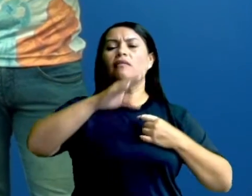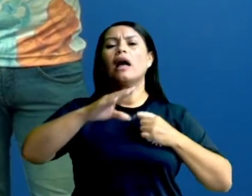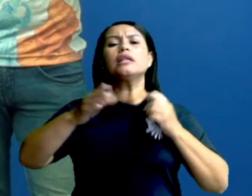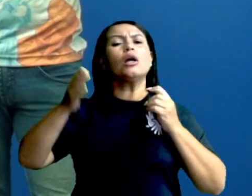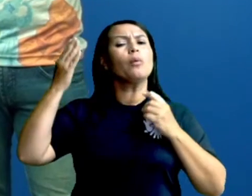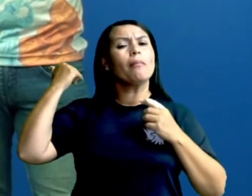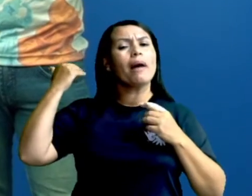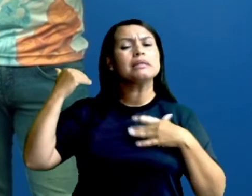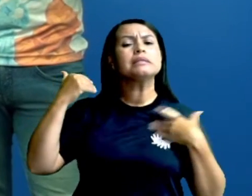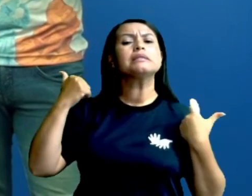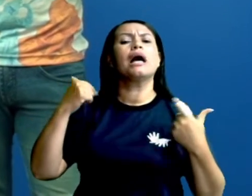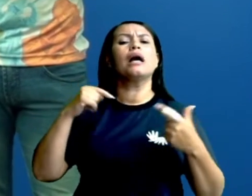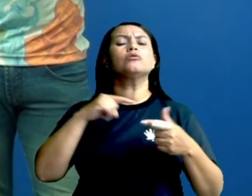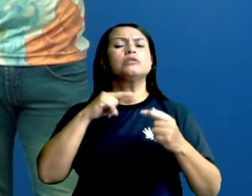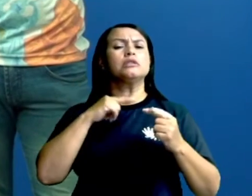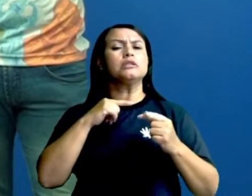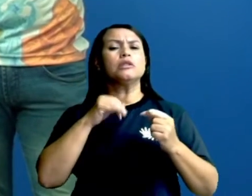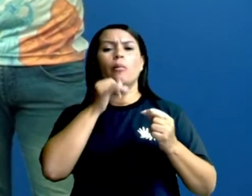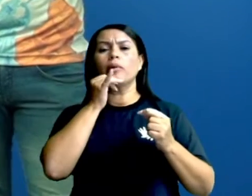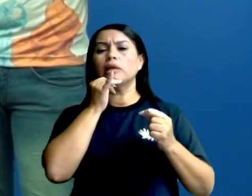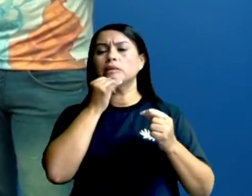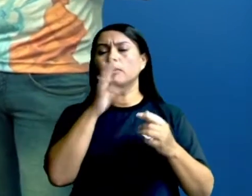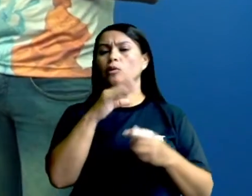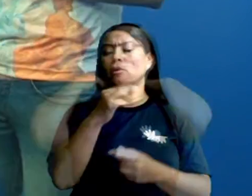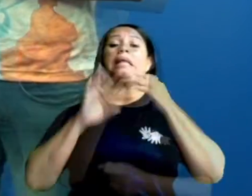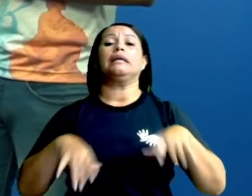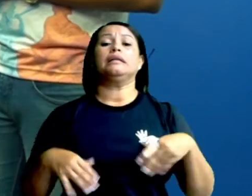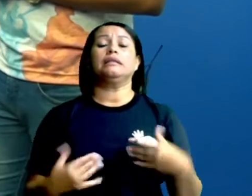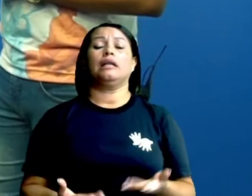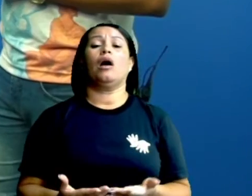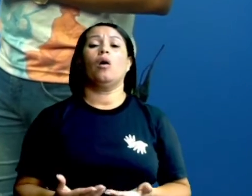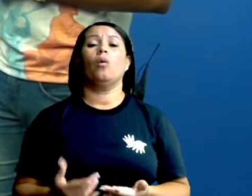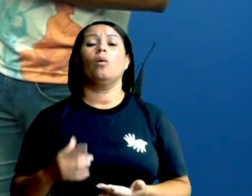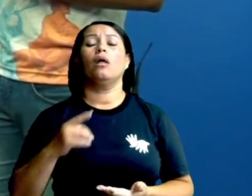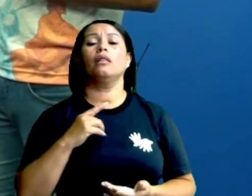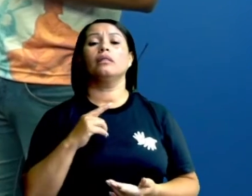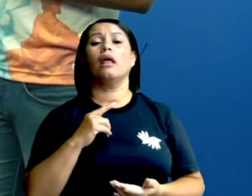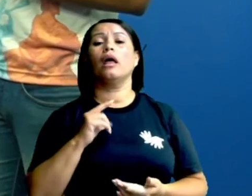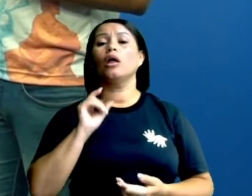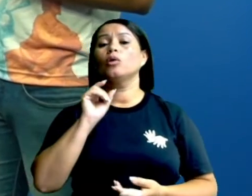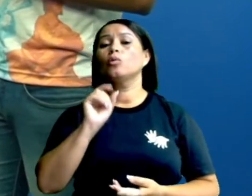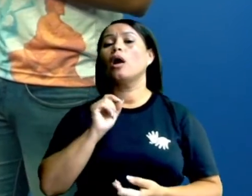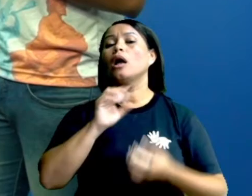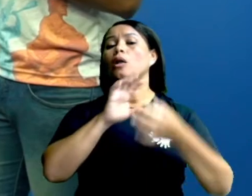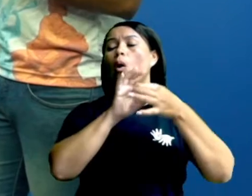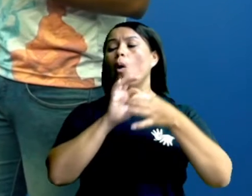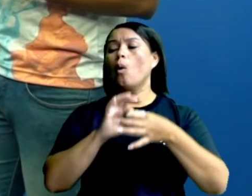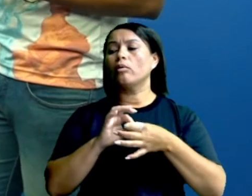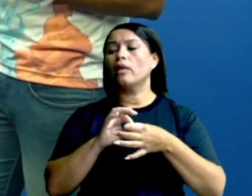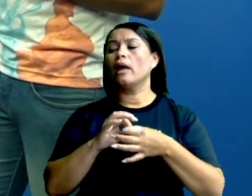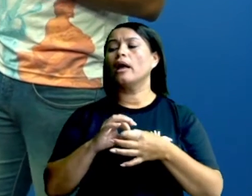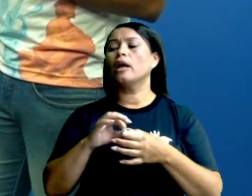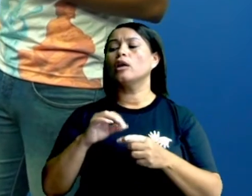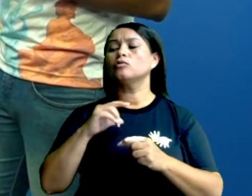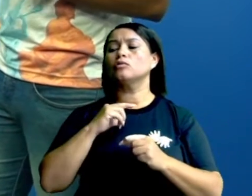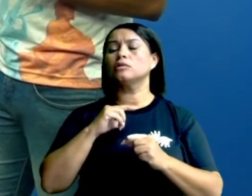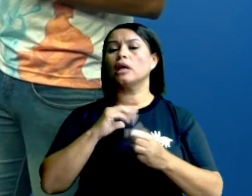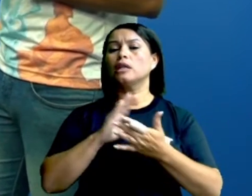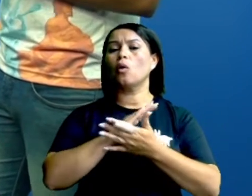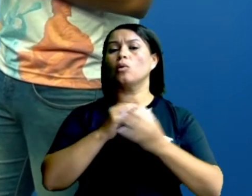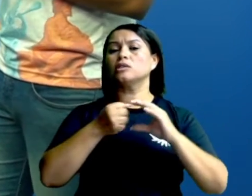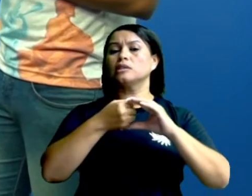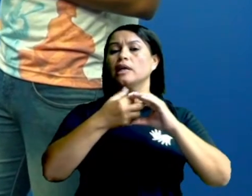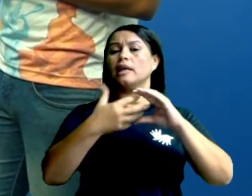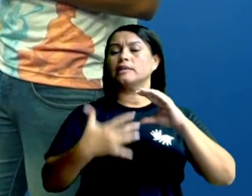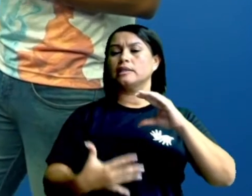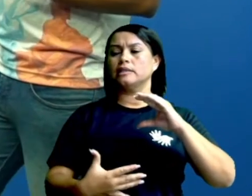eram montanhas, né, que podiam ultrapassar os 3.000 metros de altitude. Aí, nesse sentido, a gente tem o seguinte: entre os elementos naturais que caracterizam as